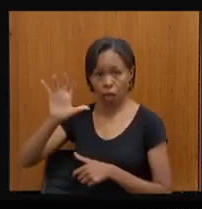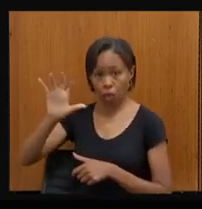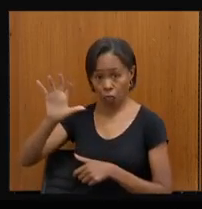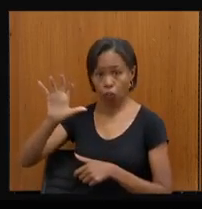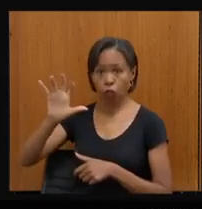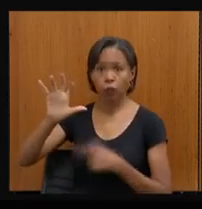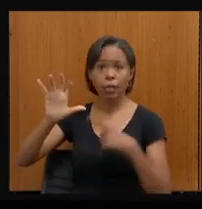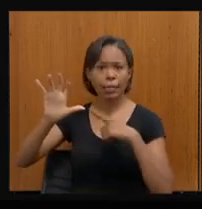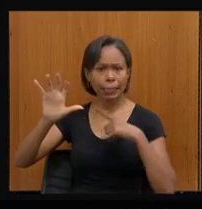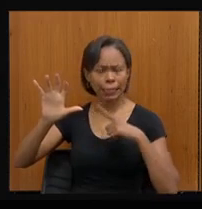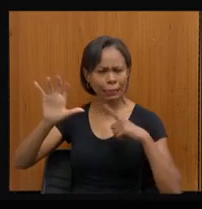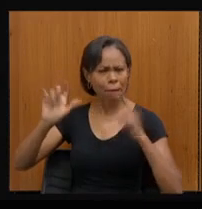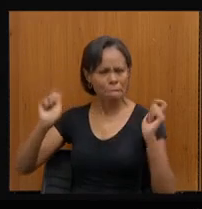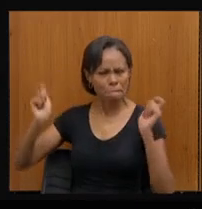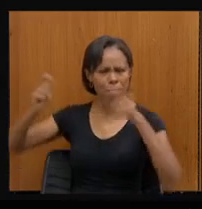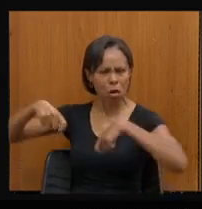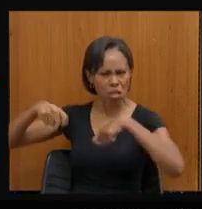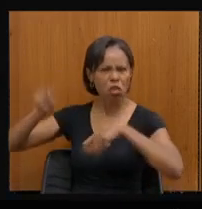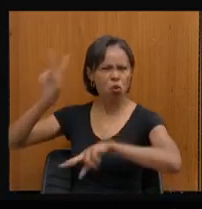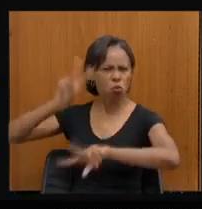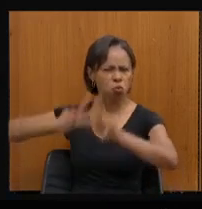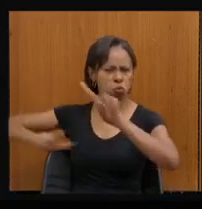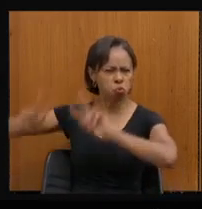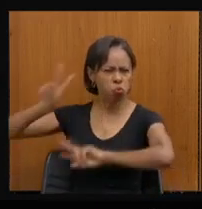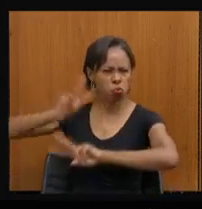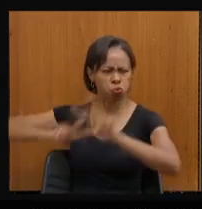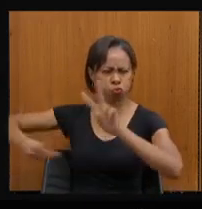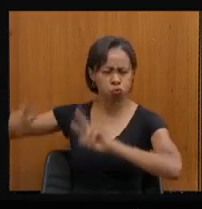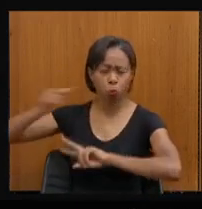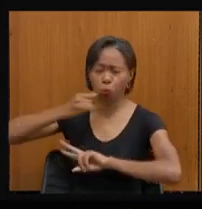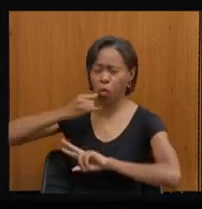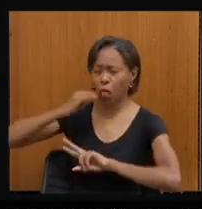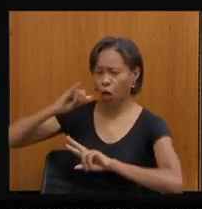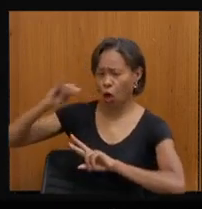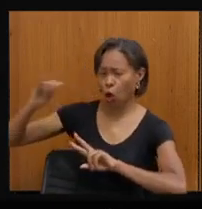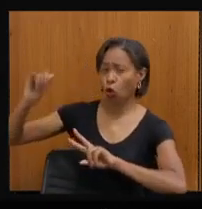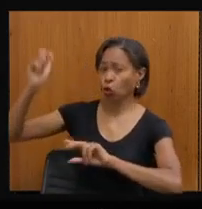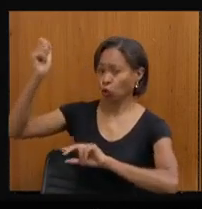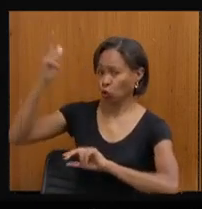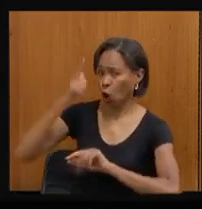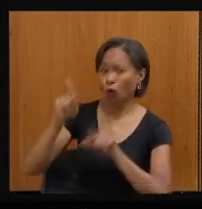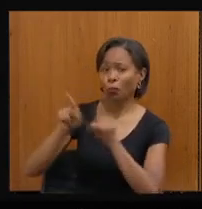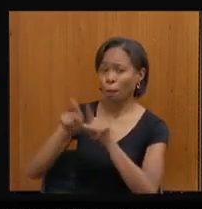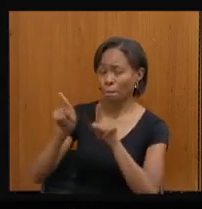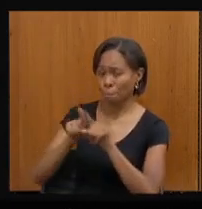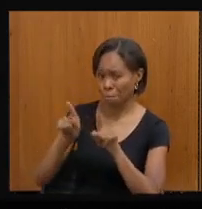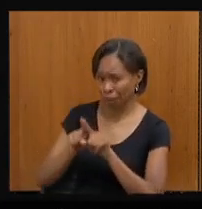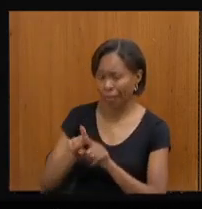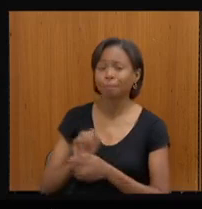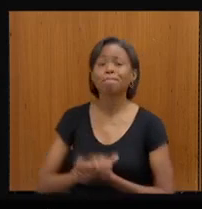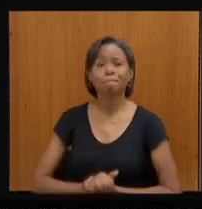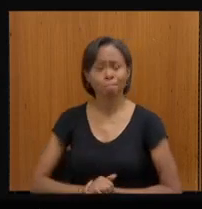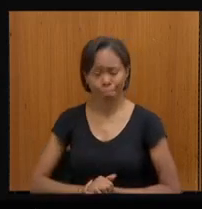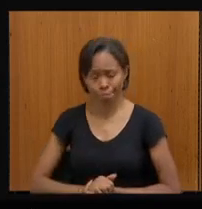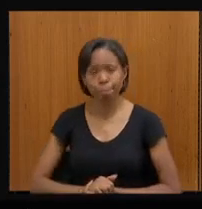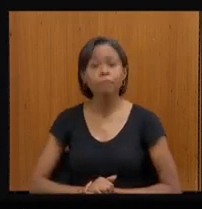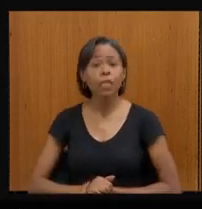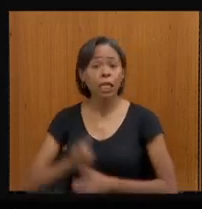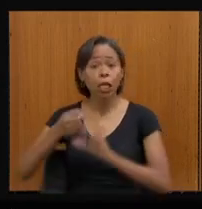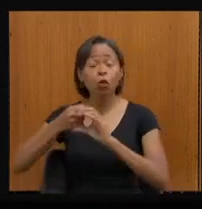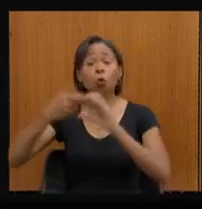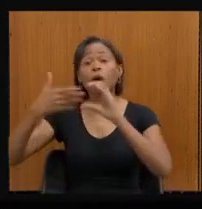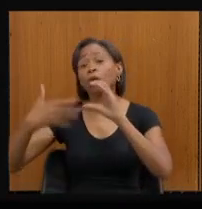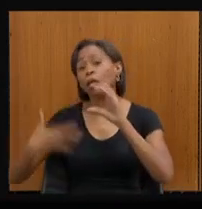esse gigantesco potencial de energia eólica e energia solar fotovoltaico existe uma